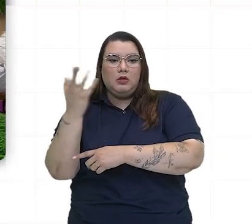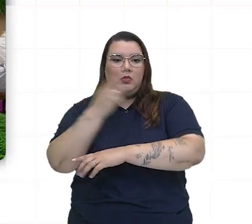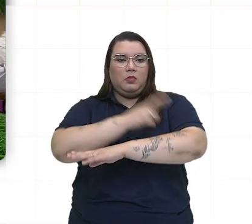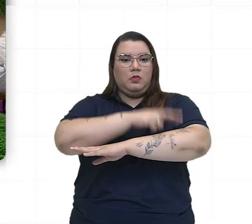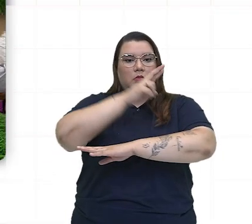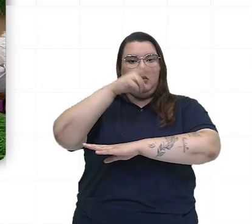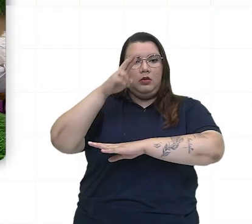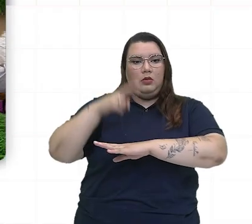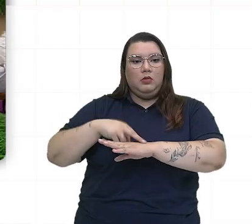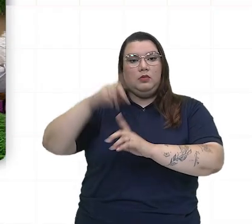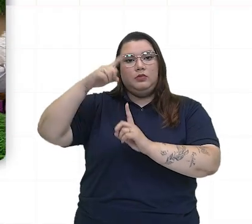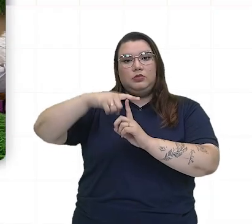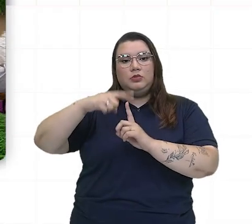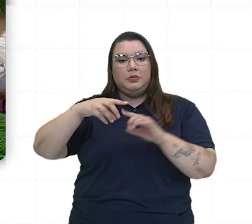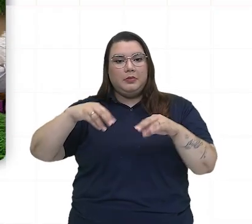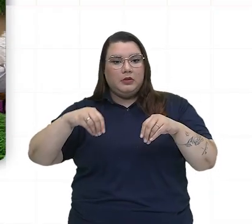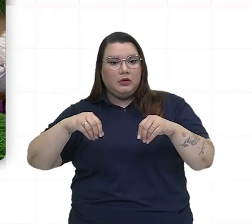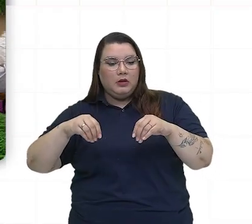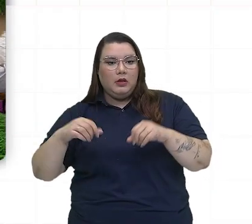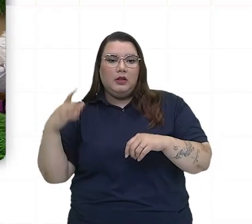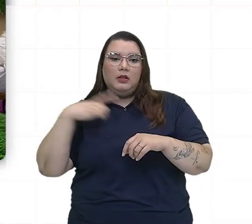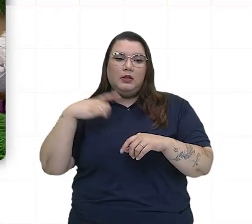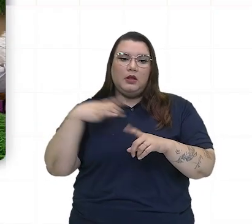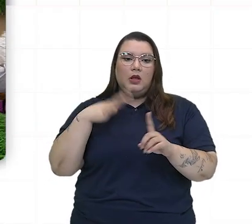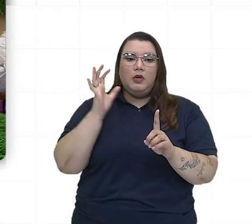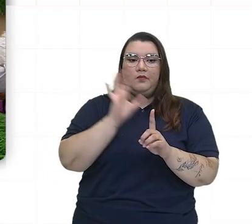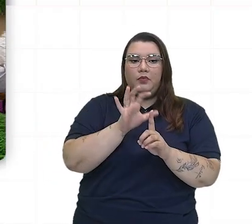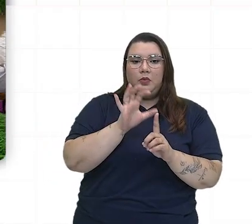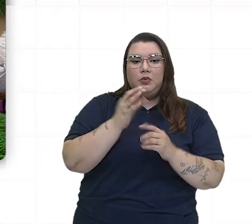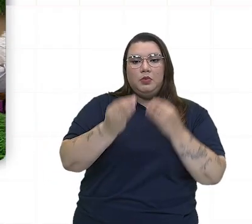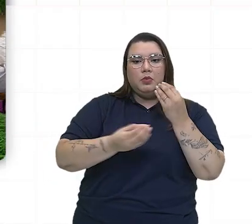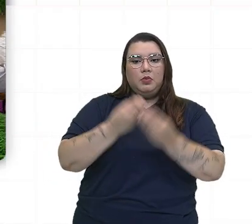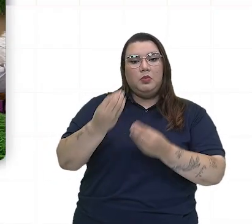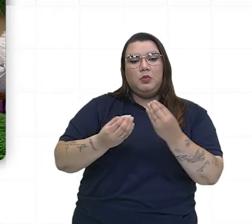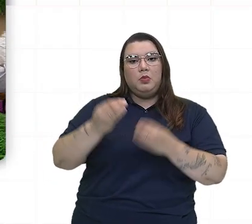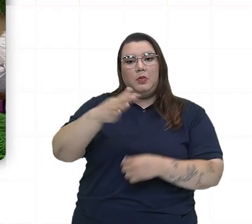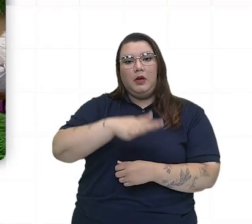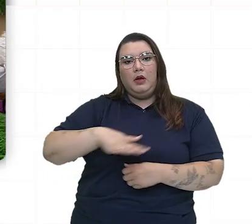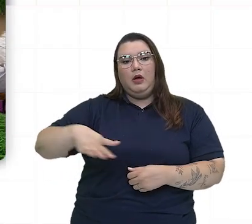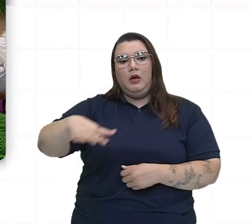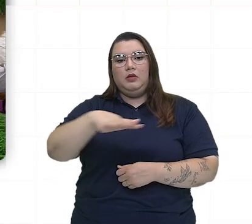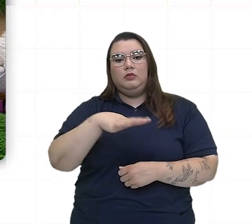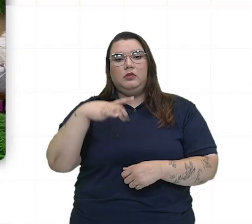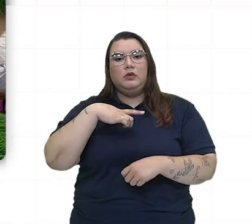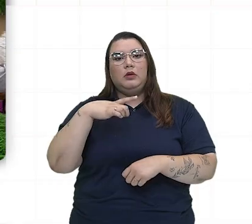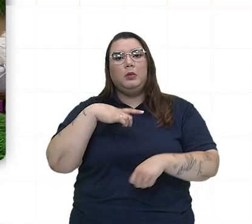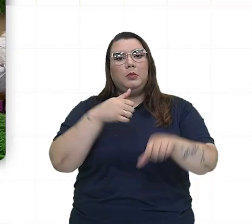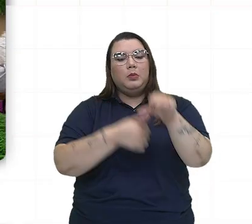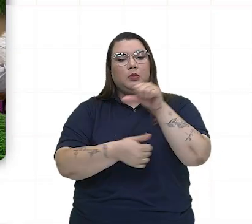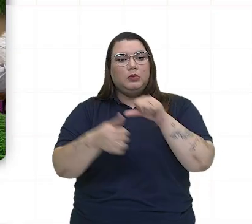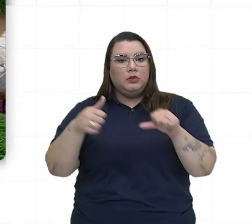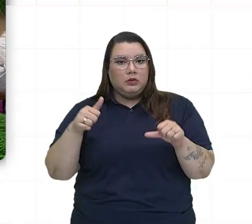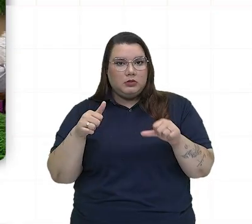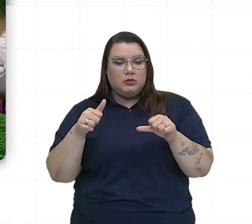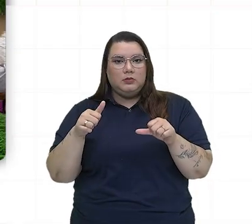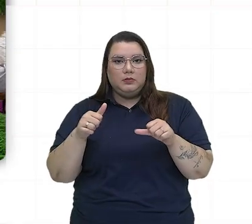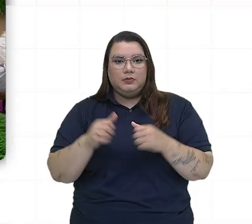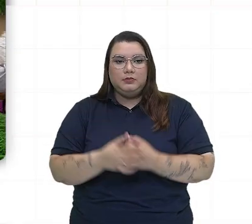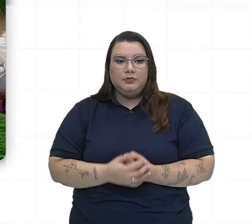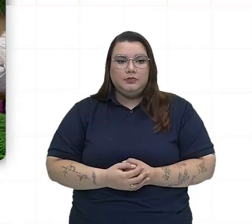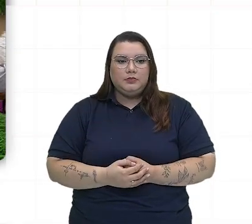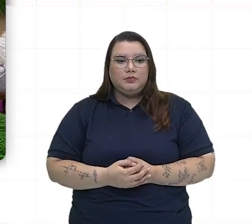o relevo, o tipo de solo, eles afetam a forma como o espaço ele vai